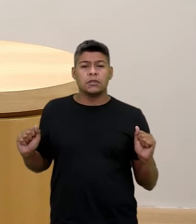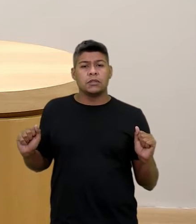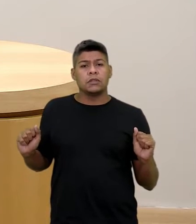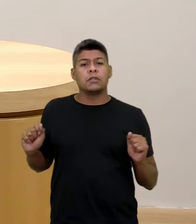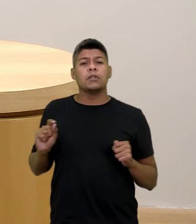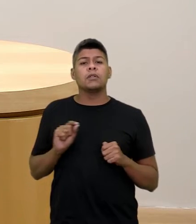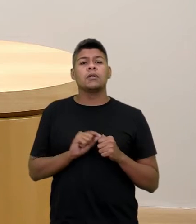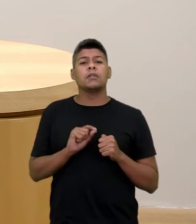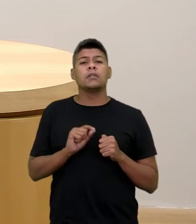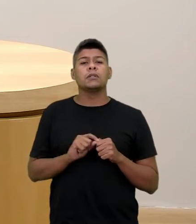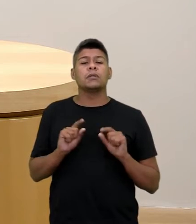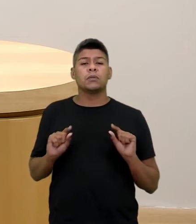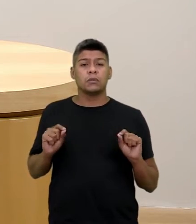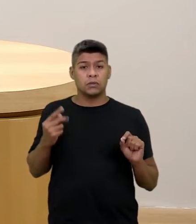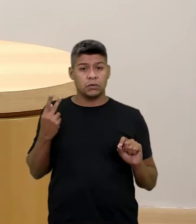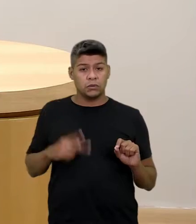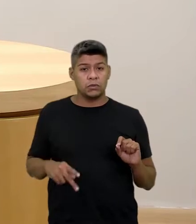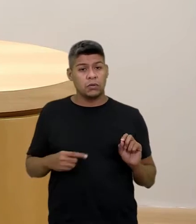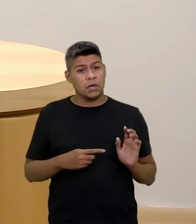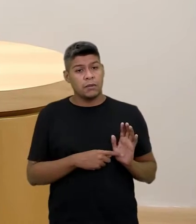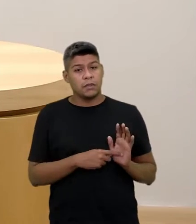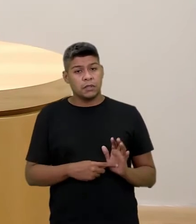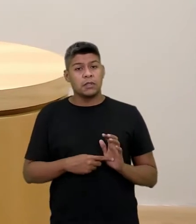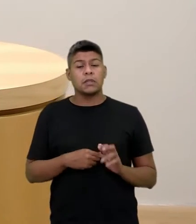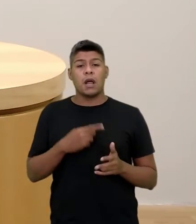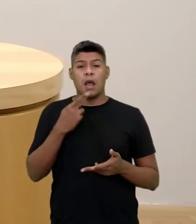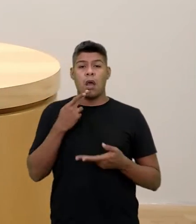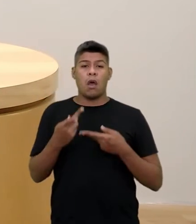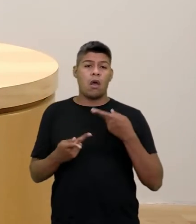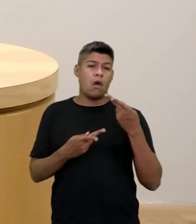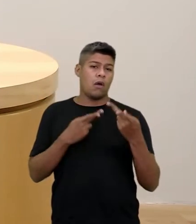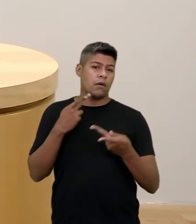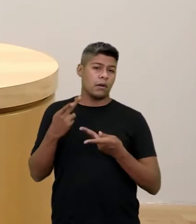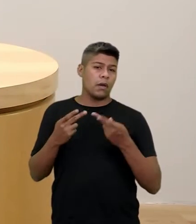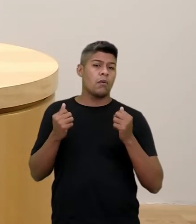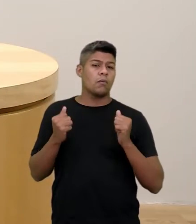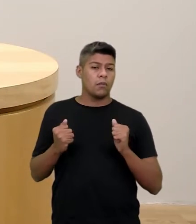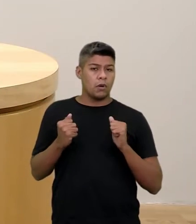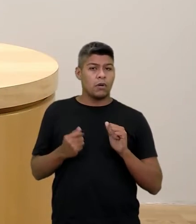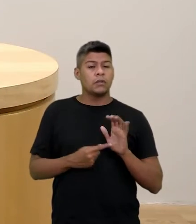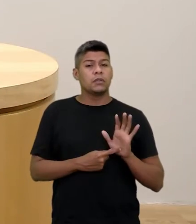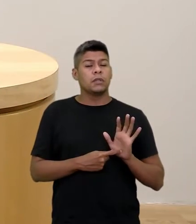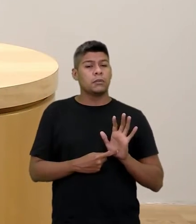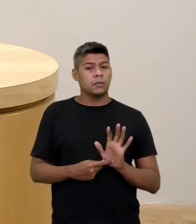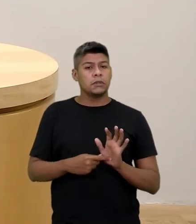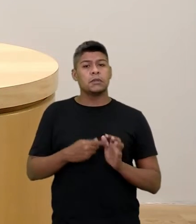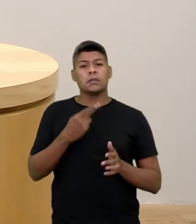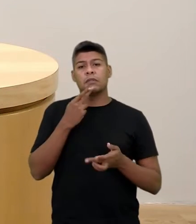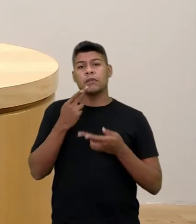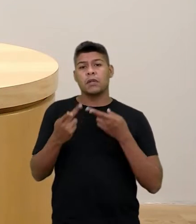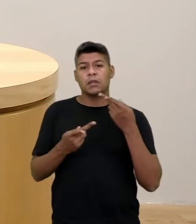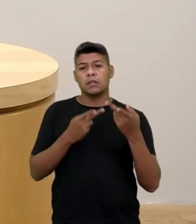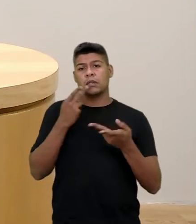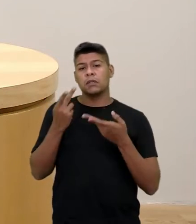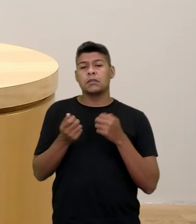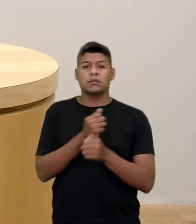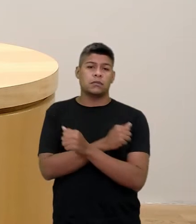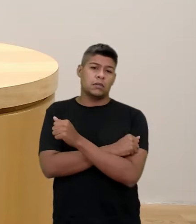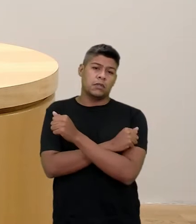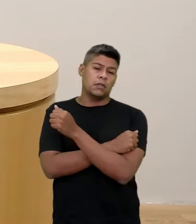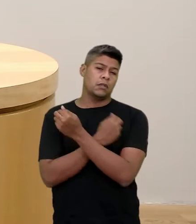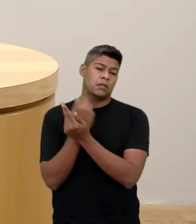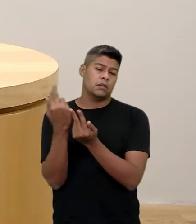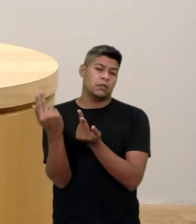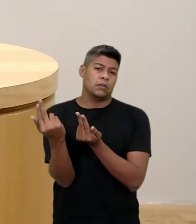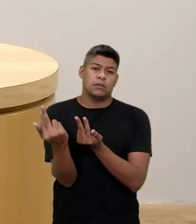fazer com que a sua apresentação ela seja oral também. Então você pode apresentar falando a sua aula, né, como eu estou fazendo